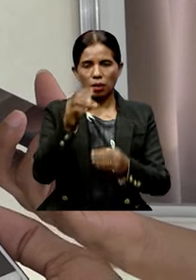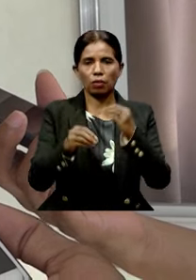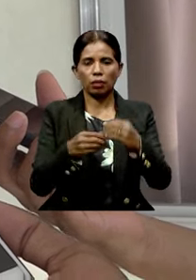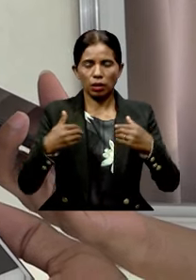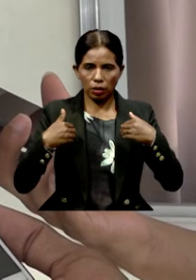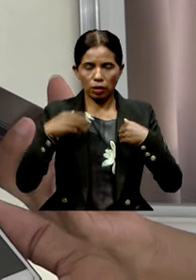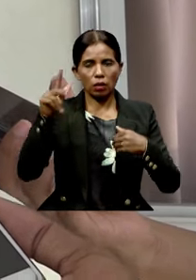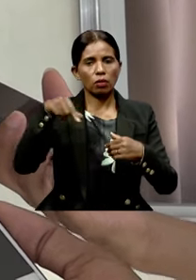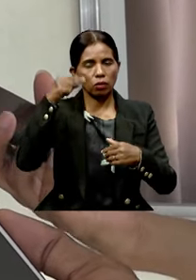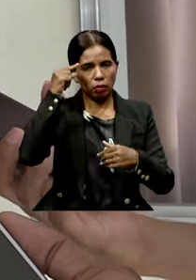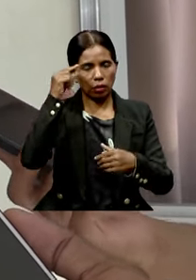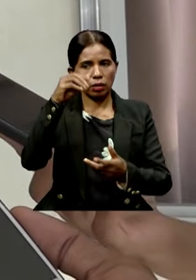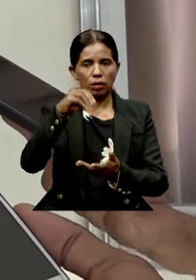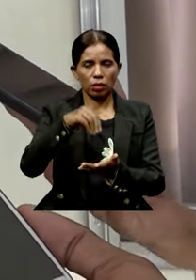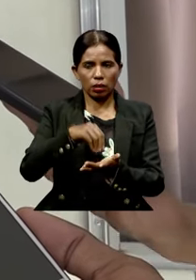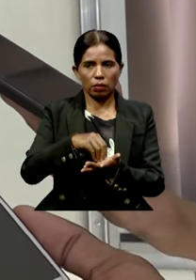governo, cria ela